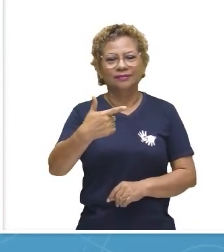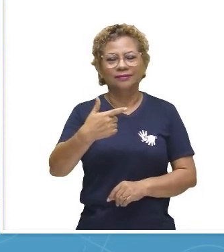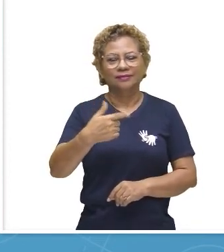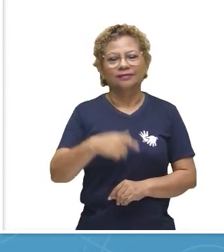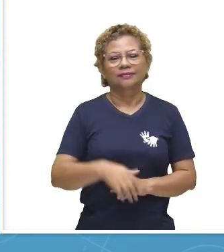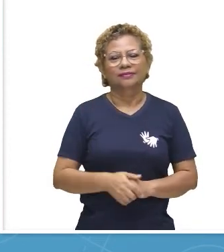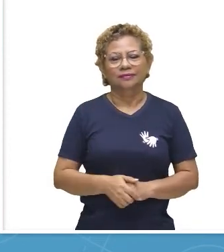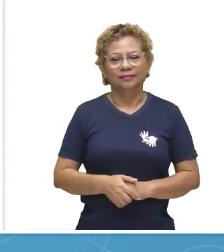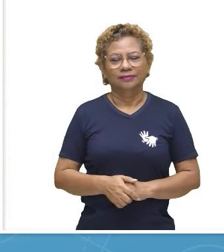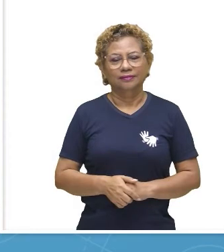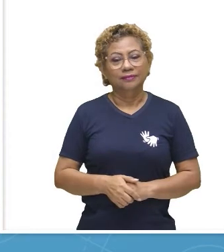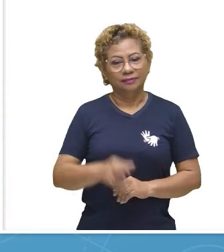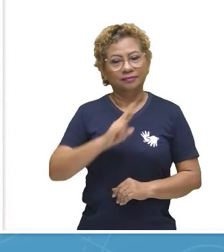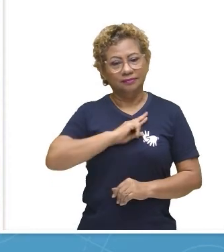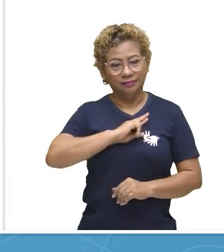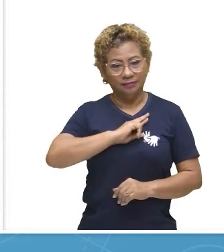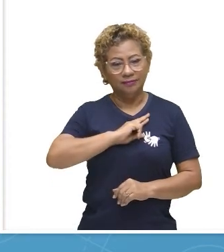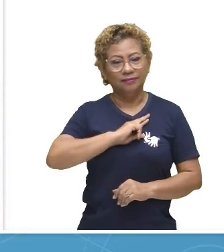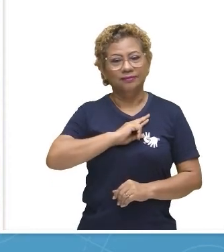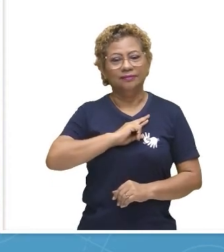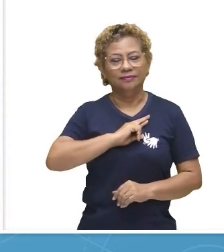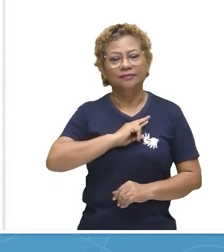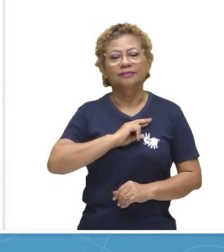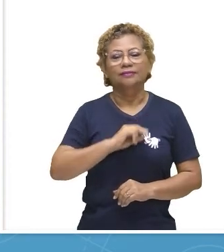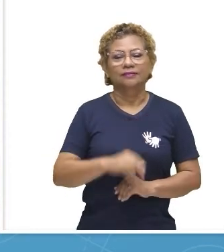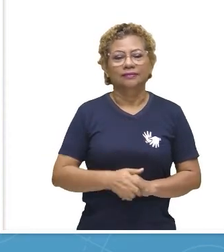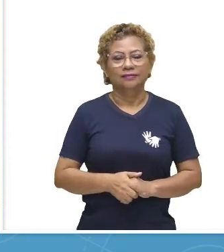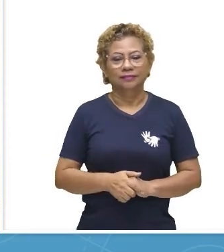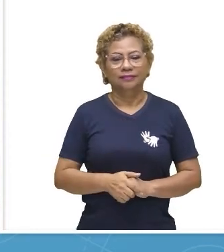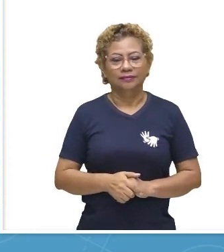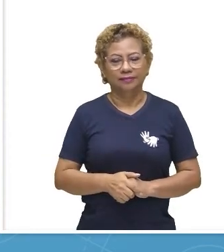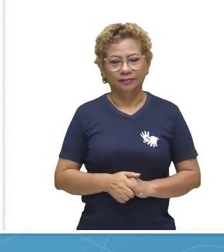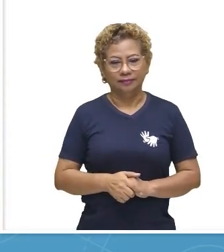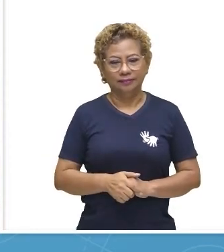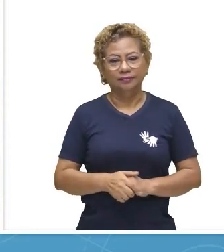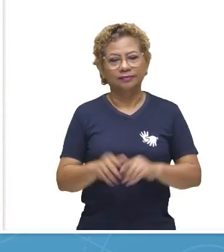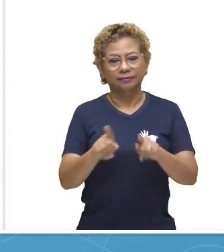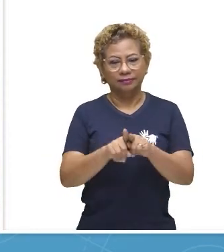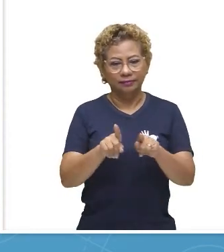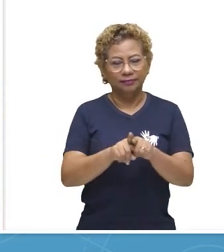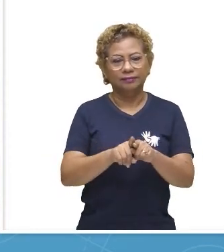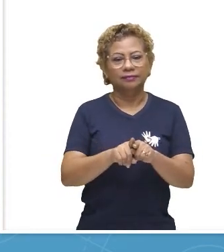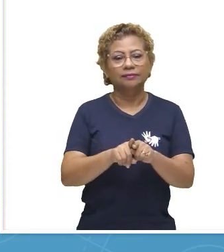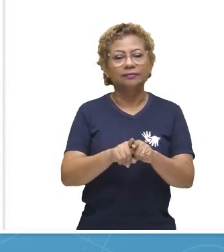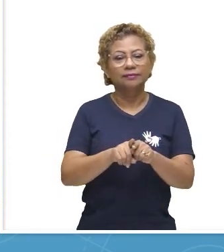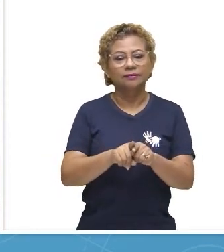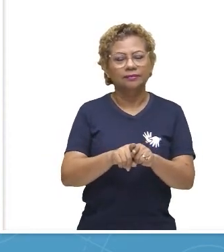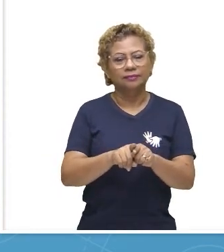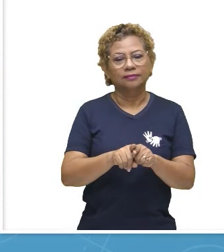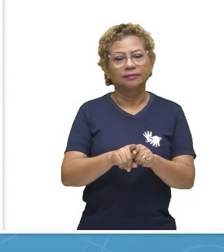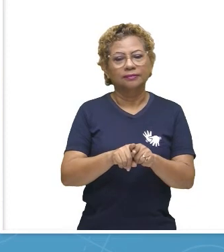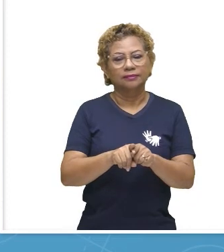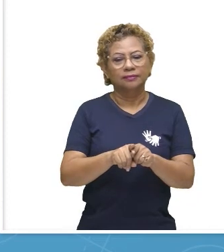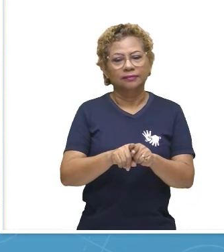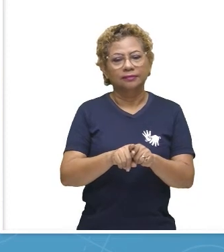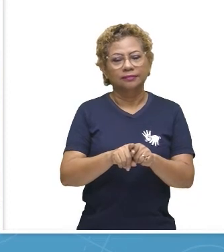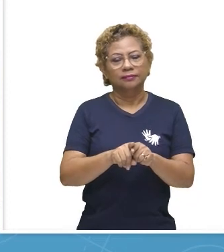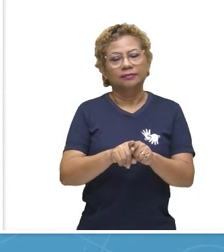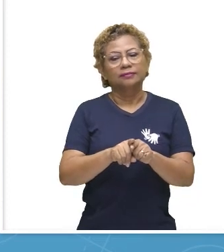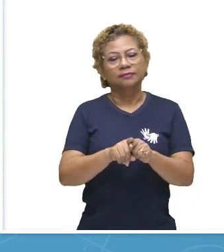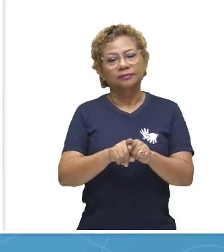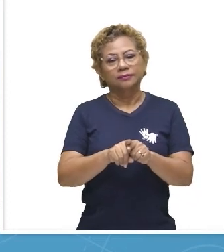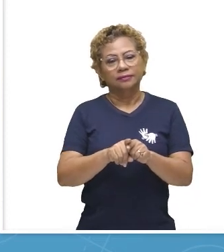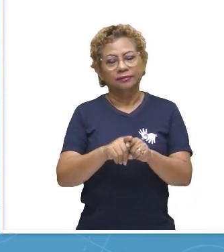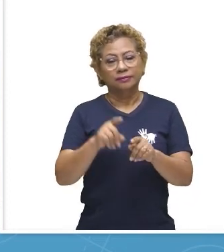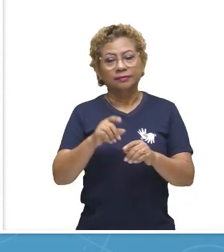Questão 1 colocou 38 graus e questão 2 disse que internos é 2, 6, 3 e 7 e externos 1, 5, 4 e 8. Foi